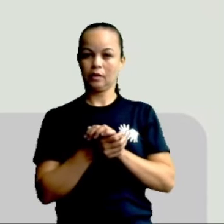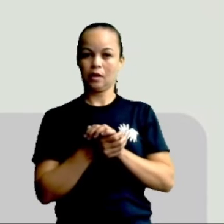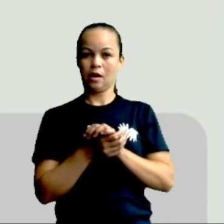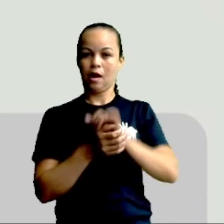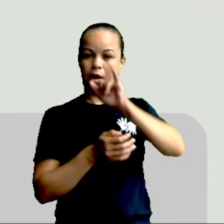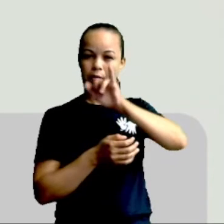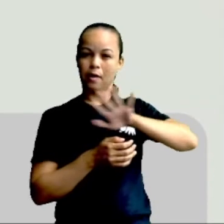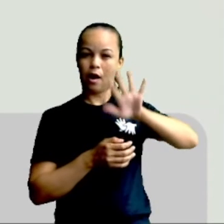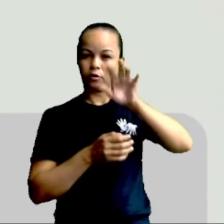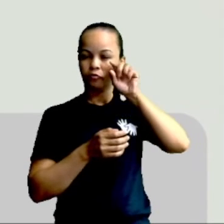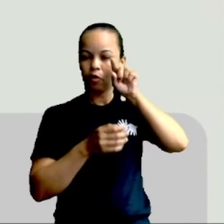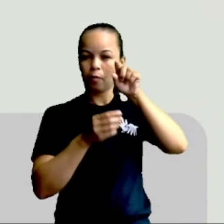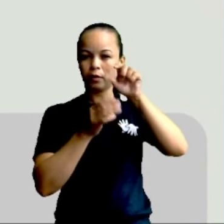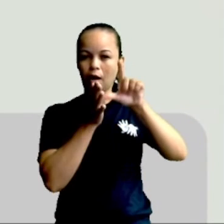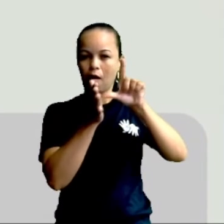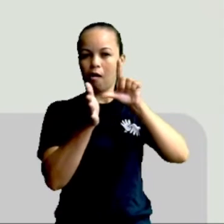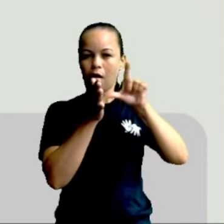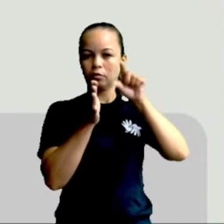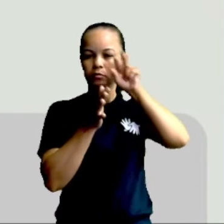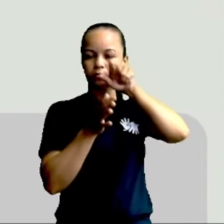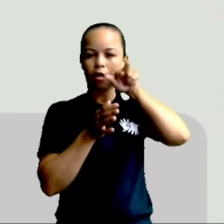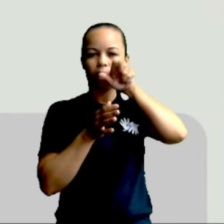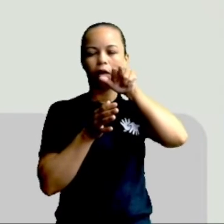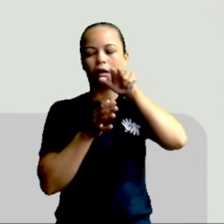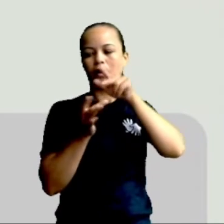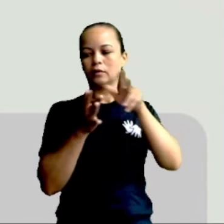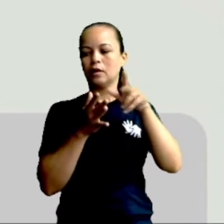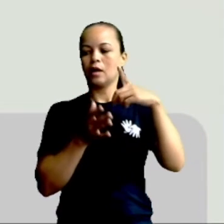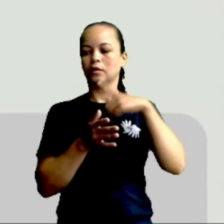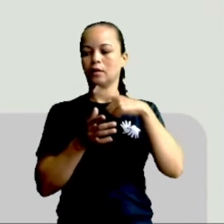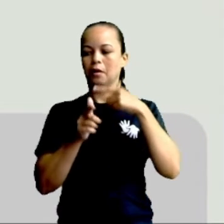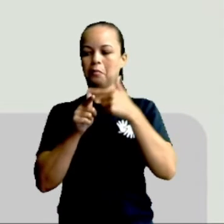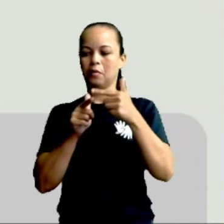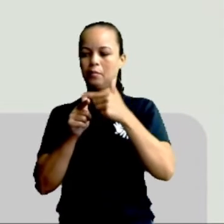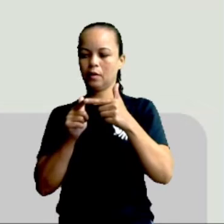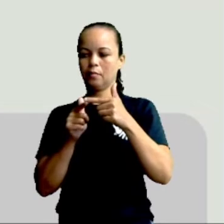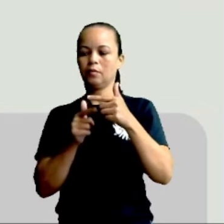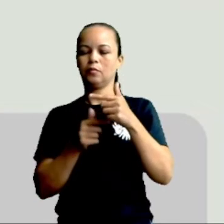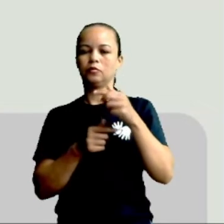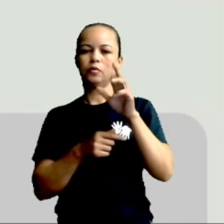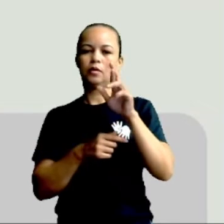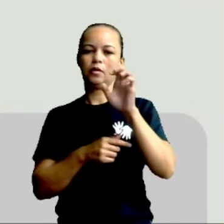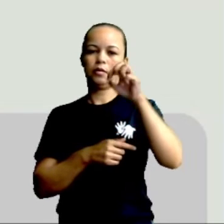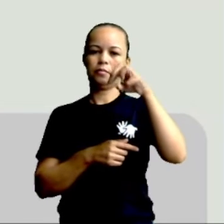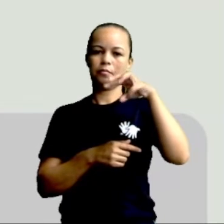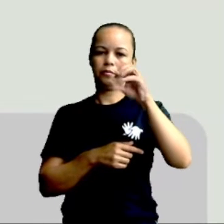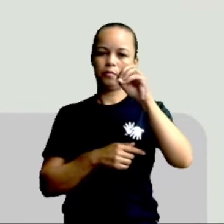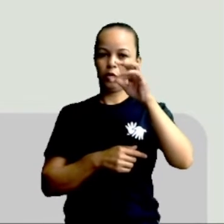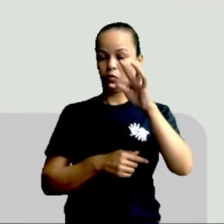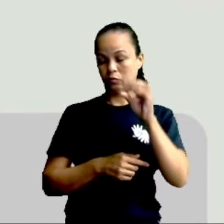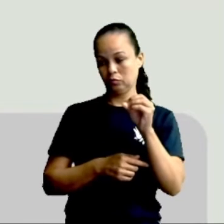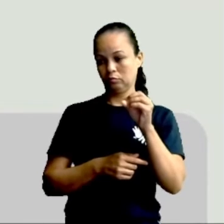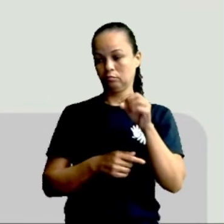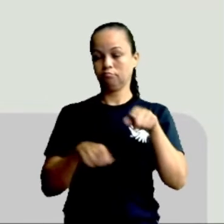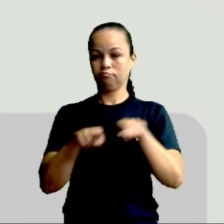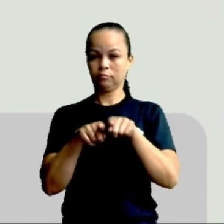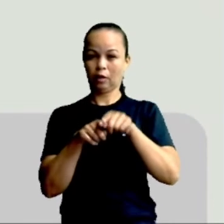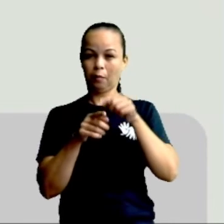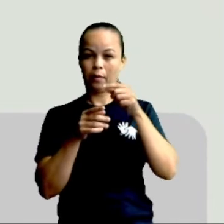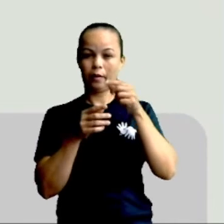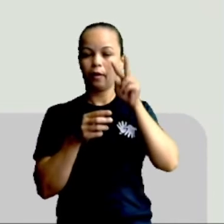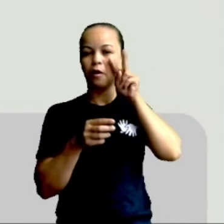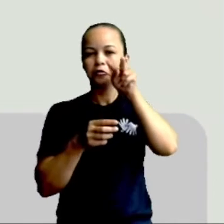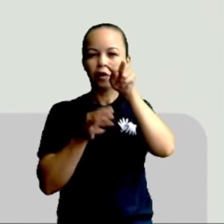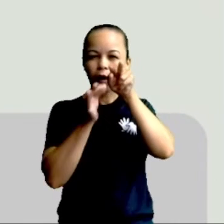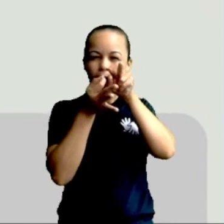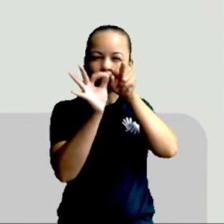retina, tá? Tem problema no ponto remoto e também não enxerga de longe.